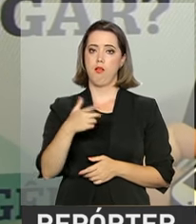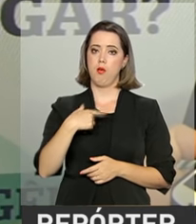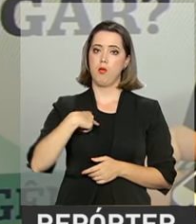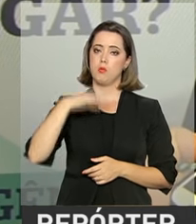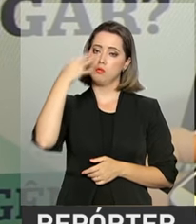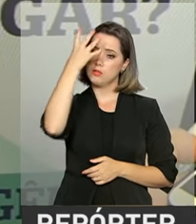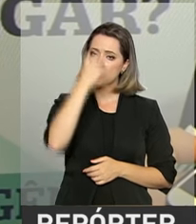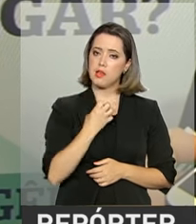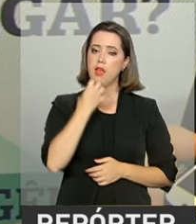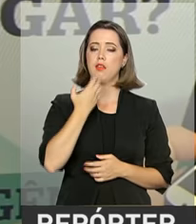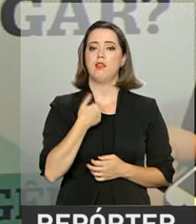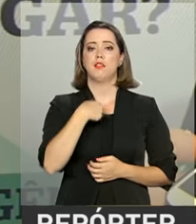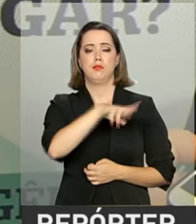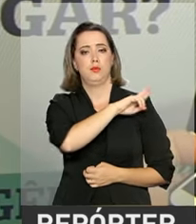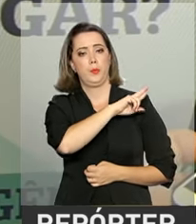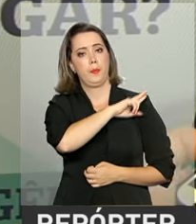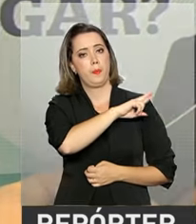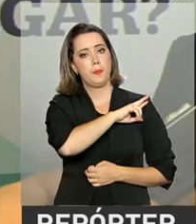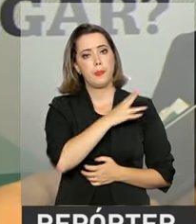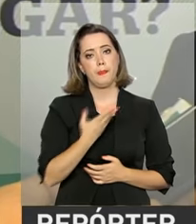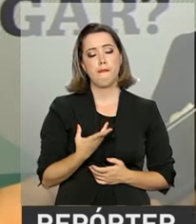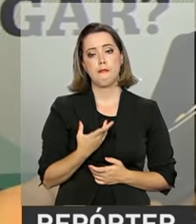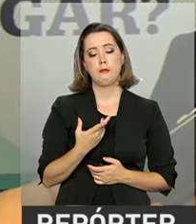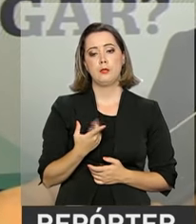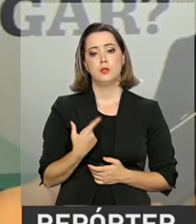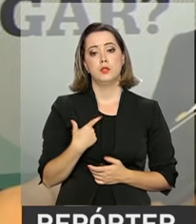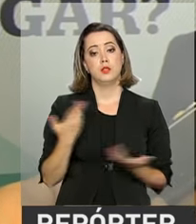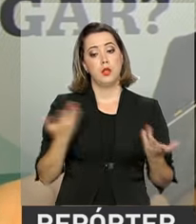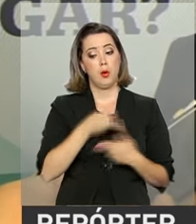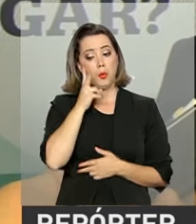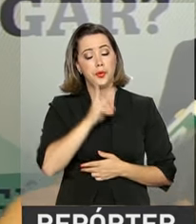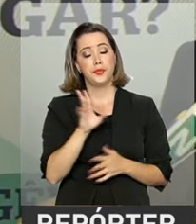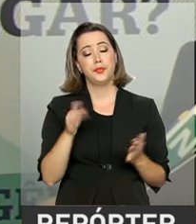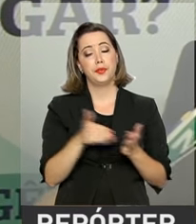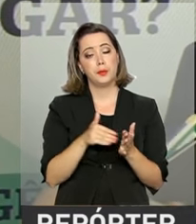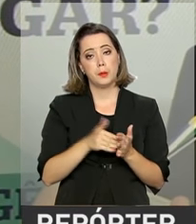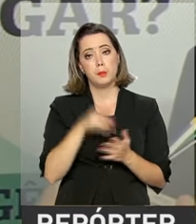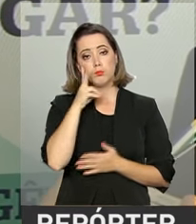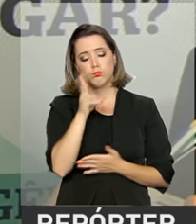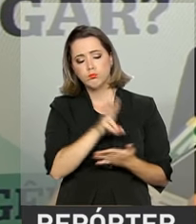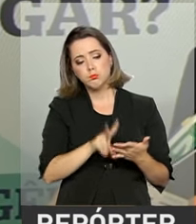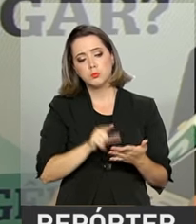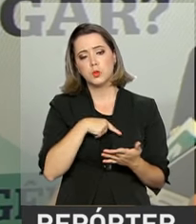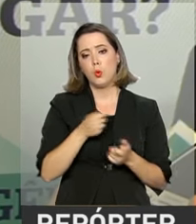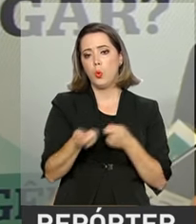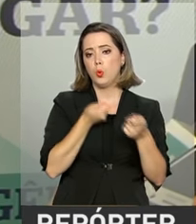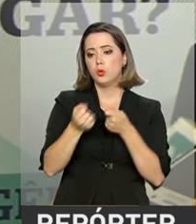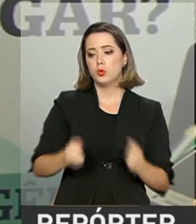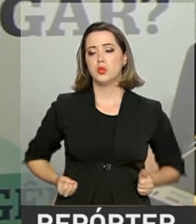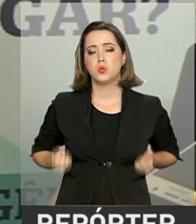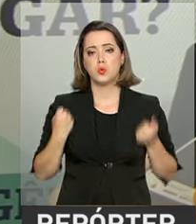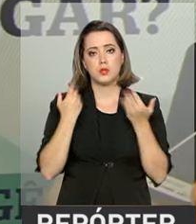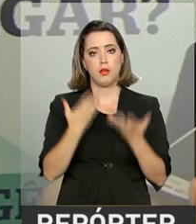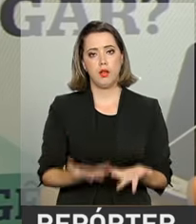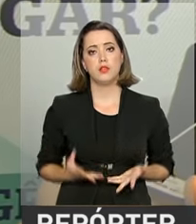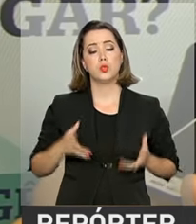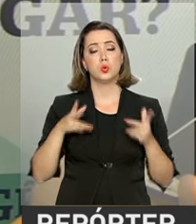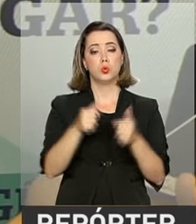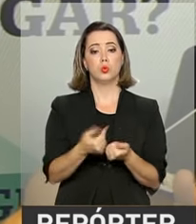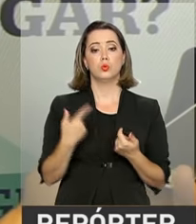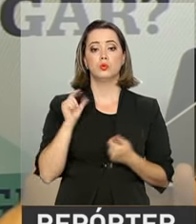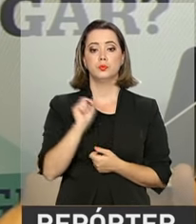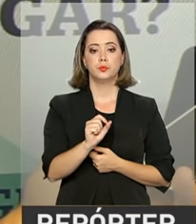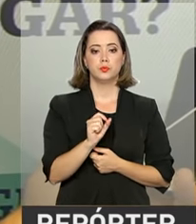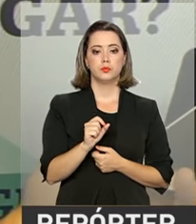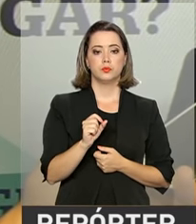séria de responsabilidade em última análise o controle dos gastos públicos isso tudo faz com que